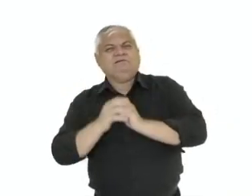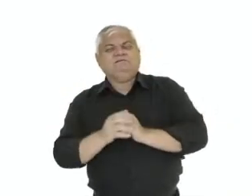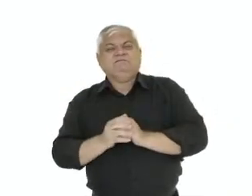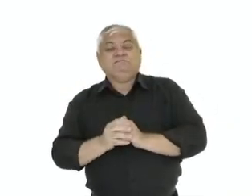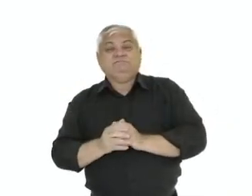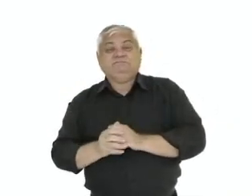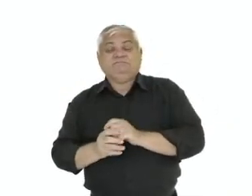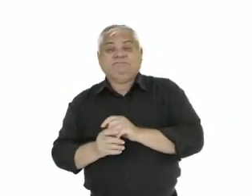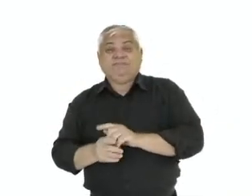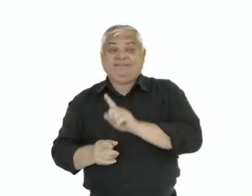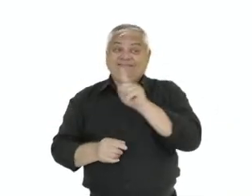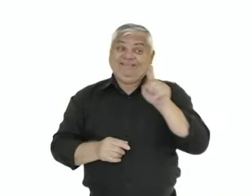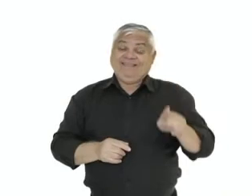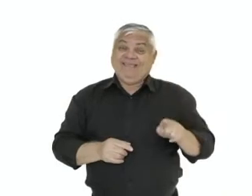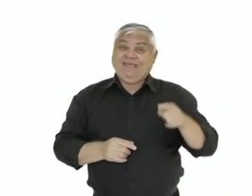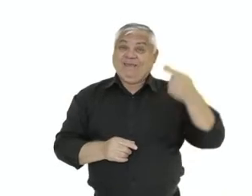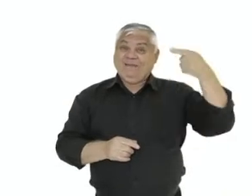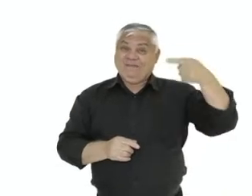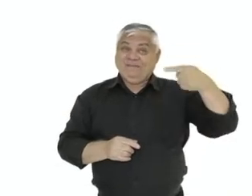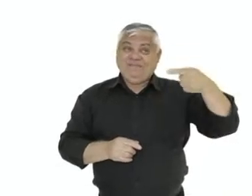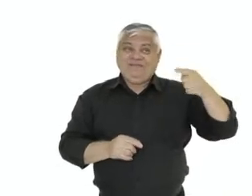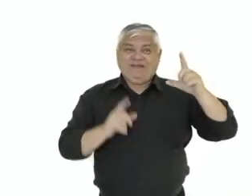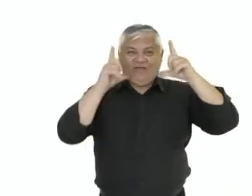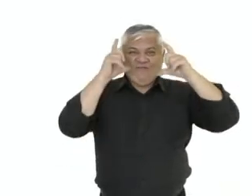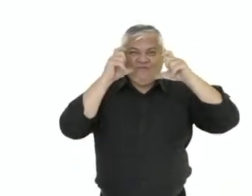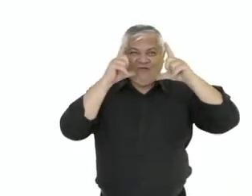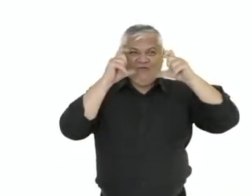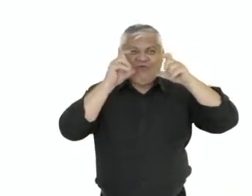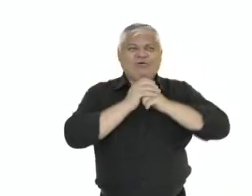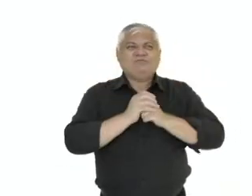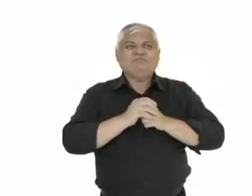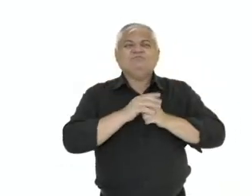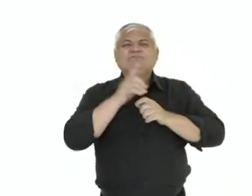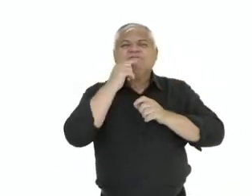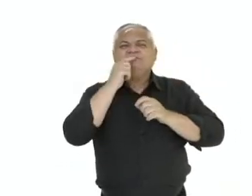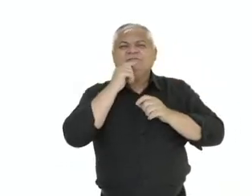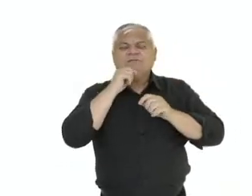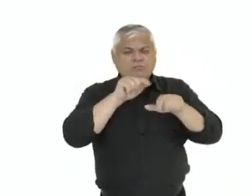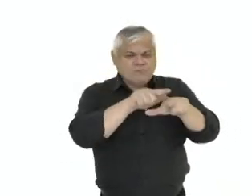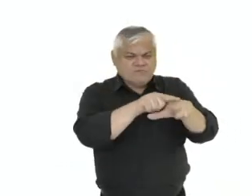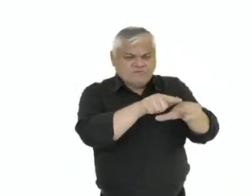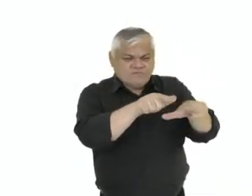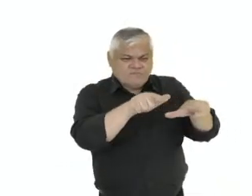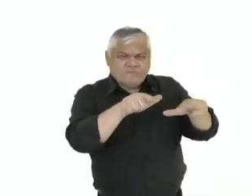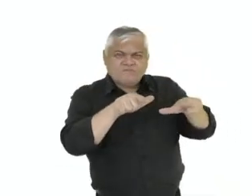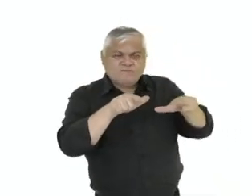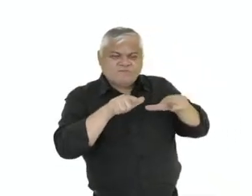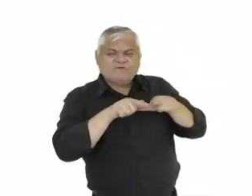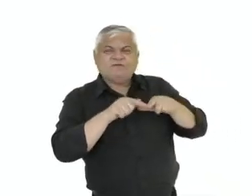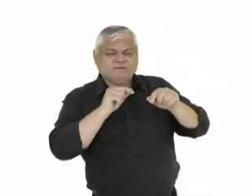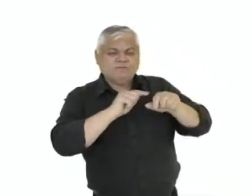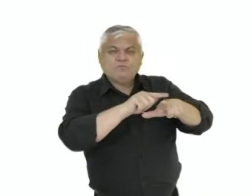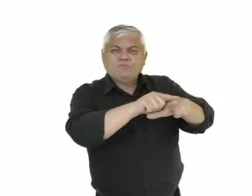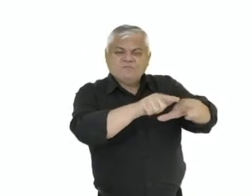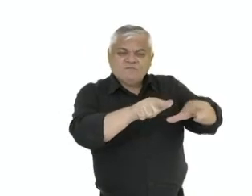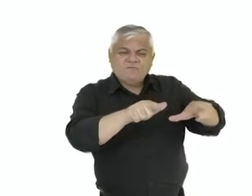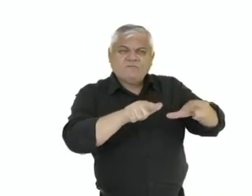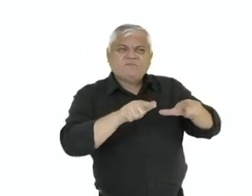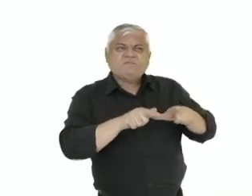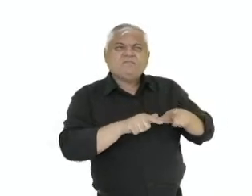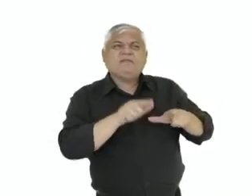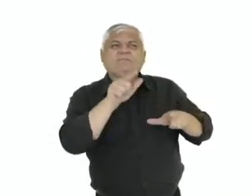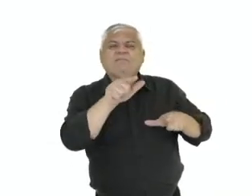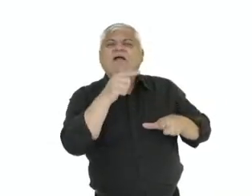a imagem de satélite, para a fotografia, nós percebemos essa mesma concentração populacional, mas